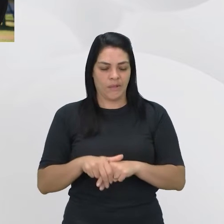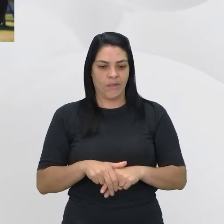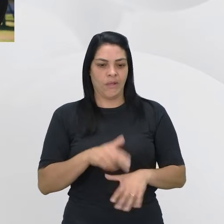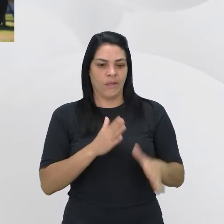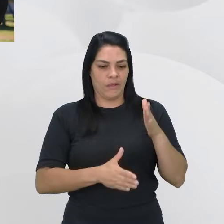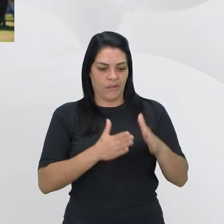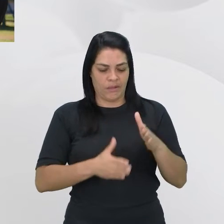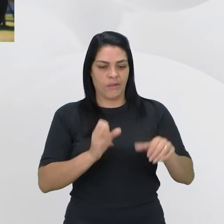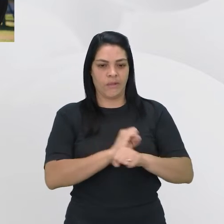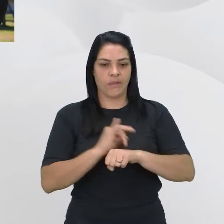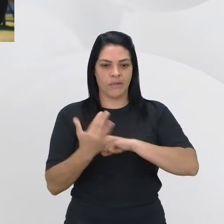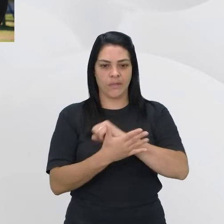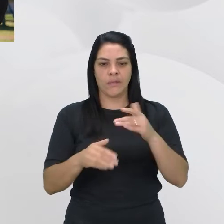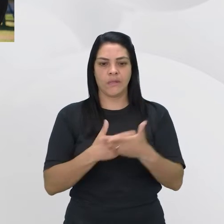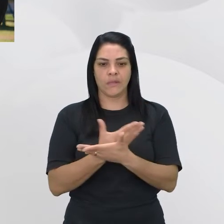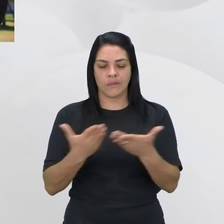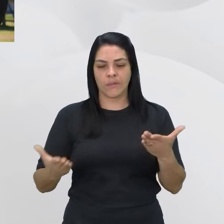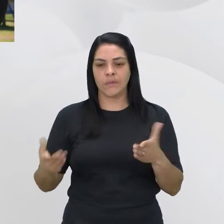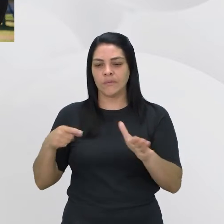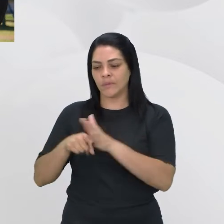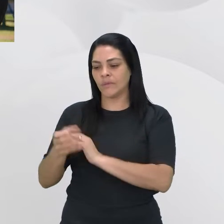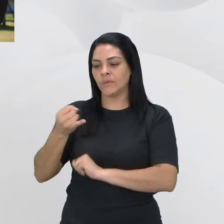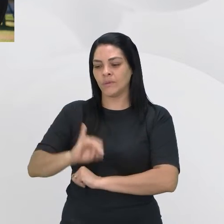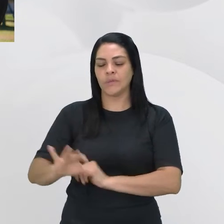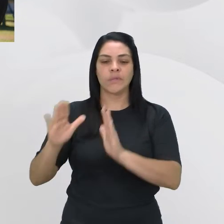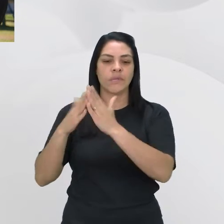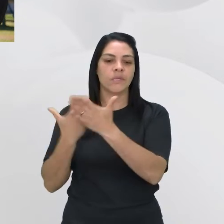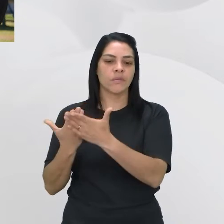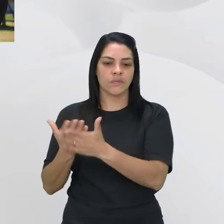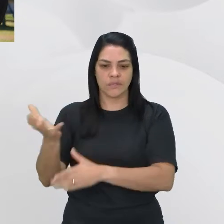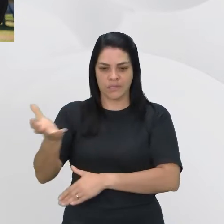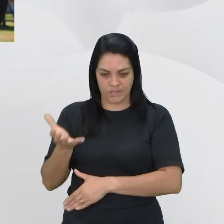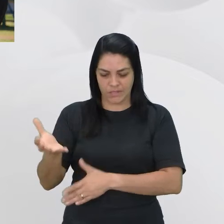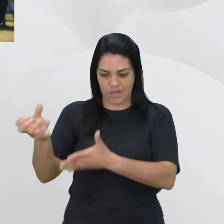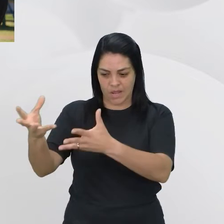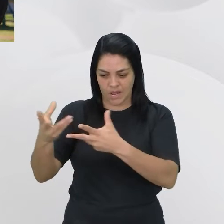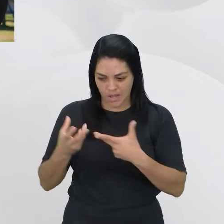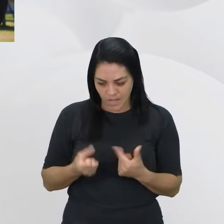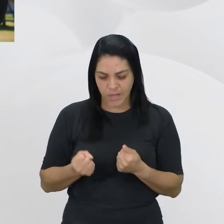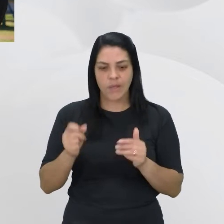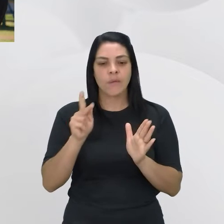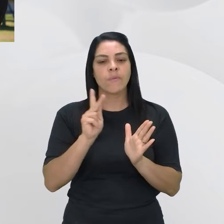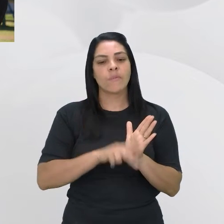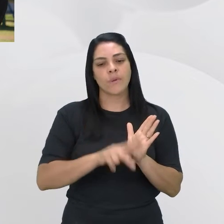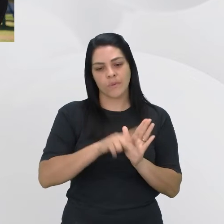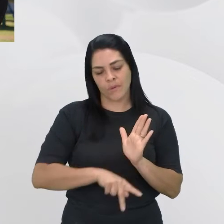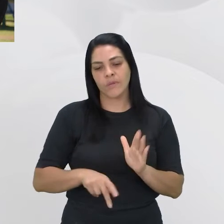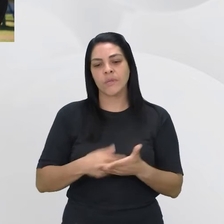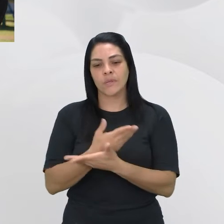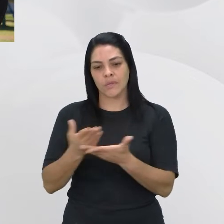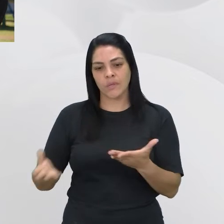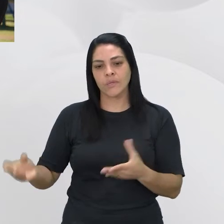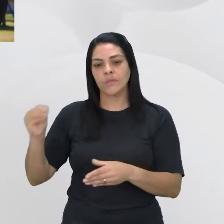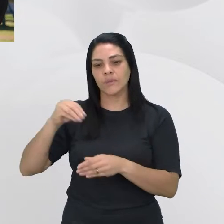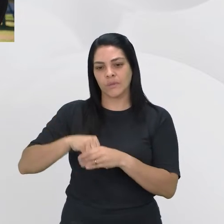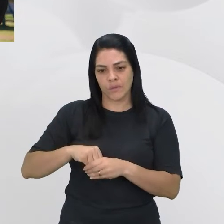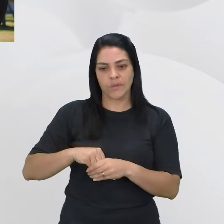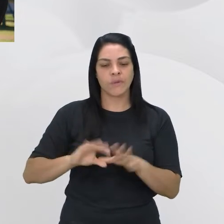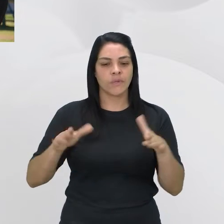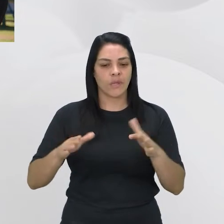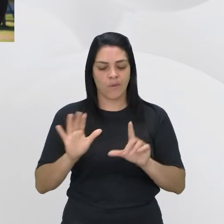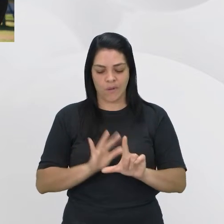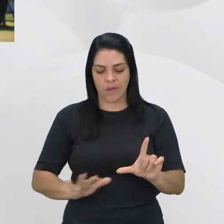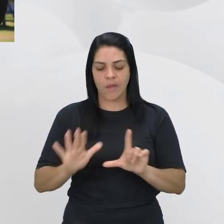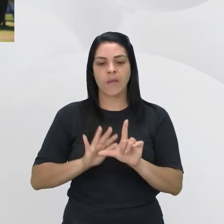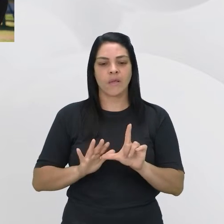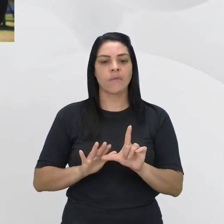gente perguntou se a escola queria receber o projeto, eles quiserem, então a gente implementou. A foto de baixo é no